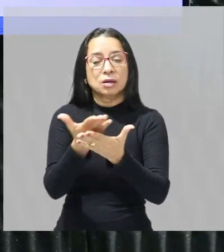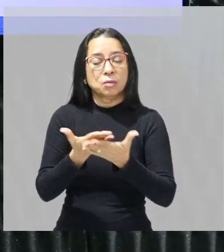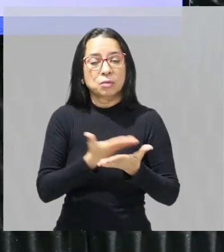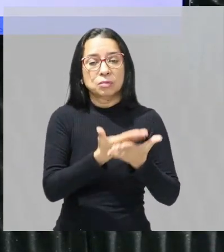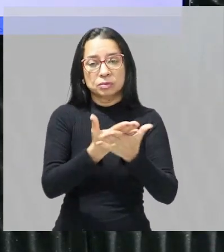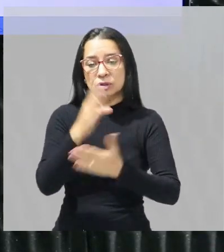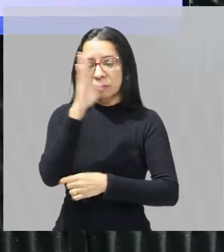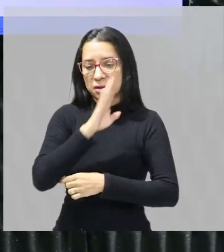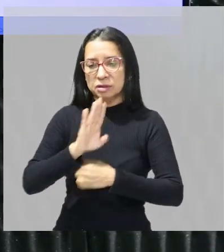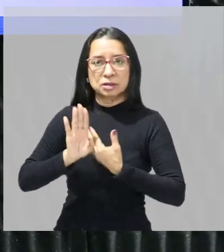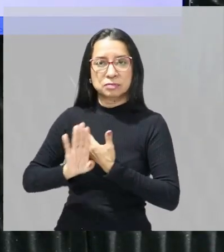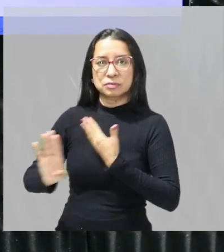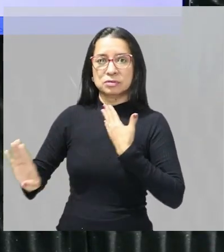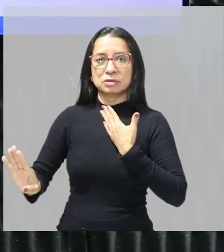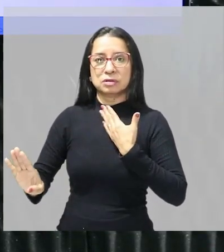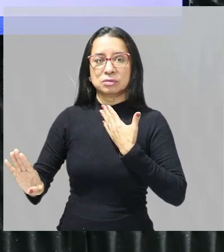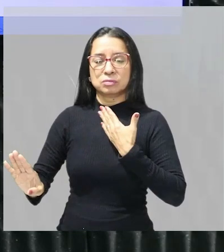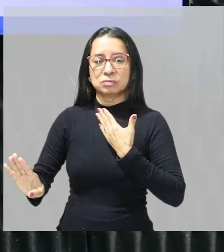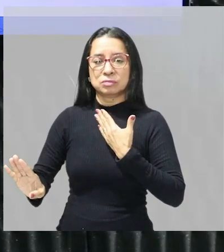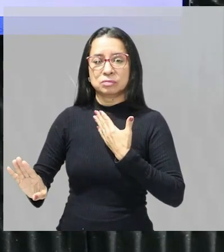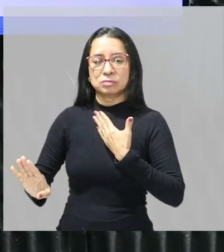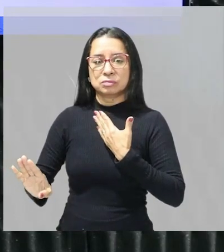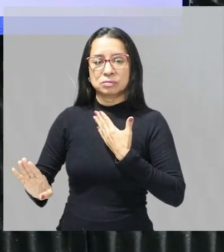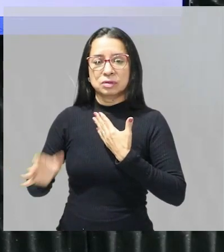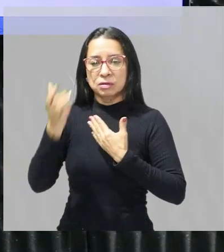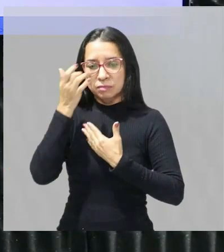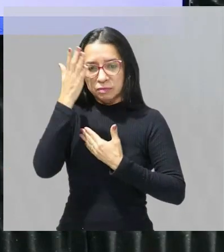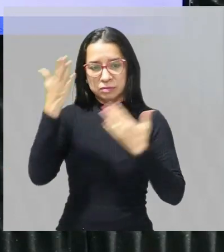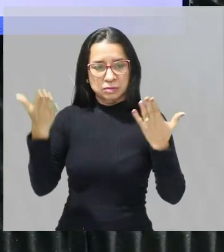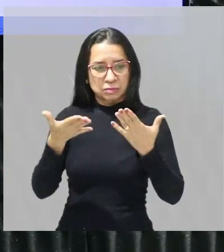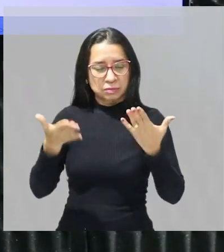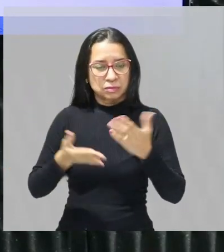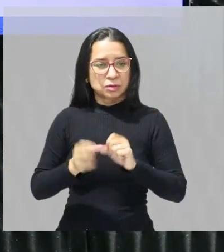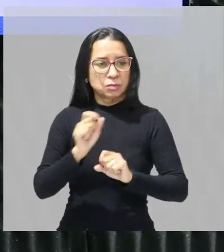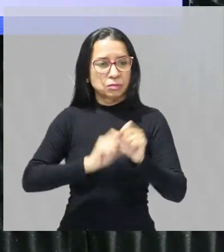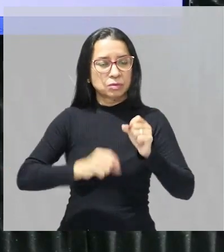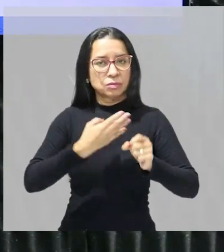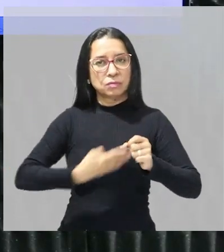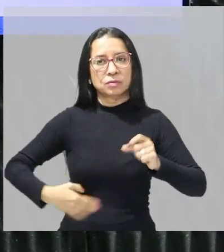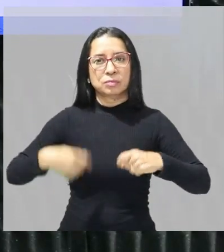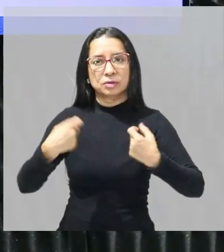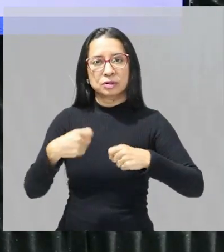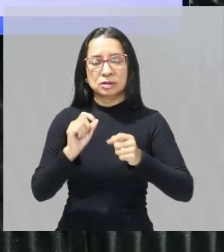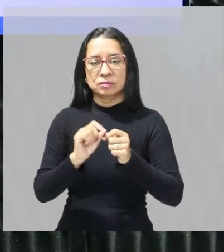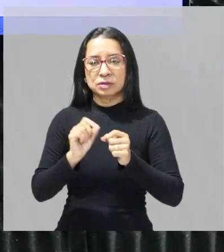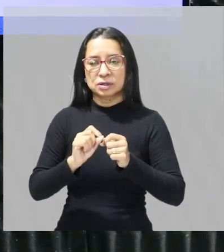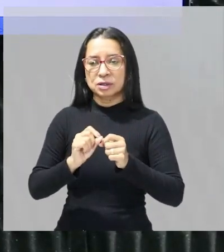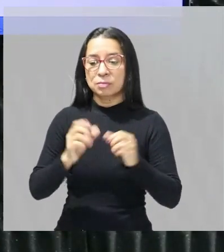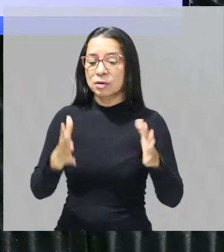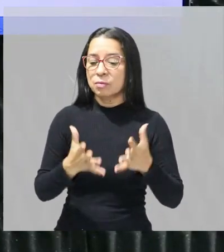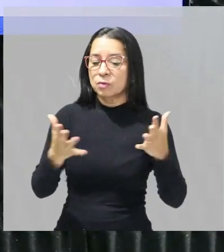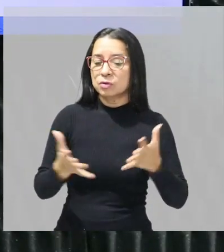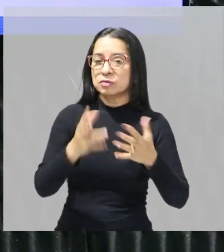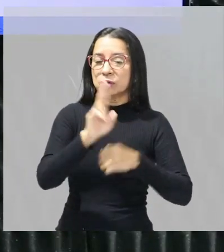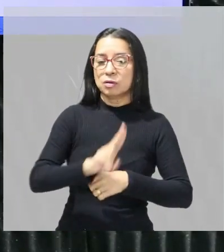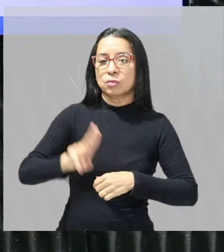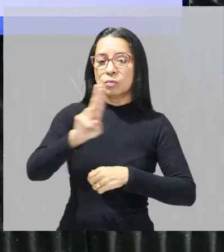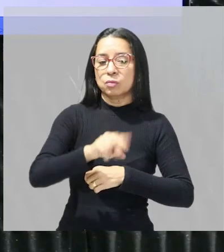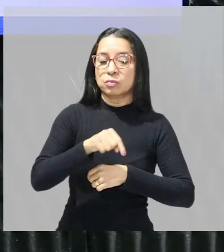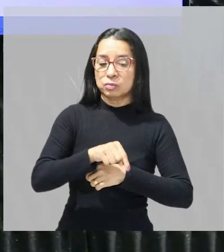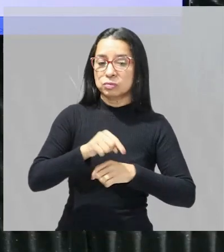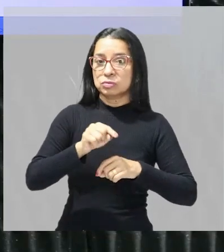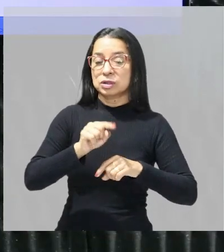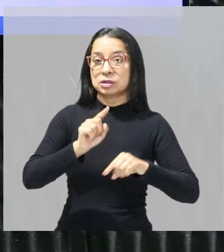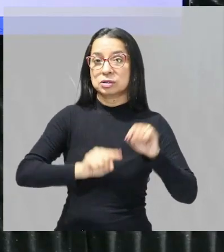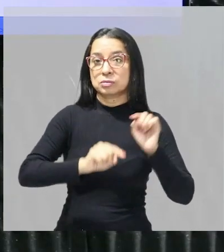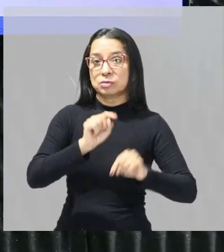Essa é a pergunta. Agora, fica fácil, né? Dê uma olhadinha com calma. O que o governo brasileiro precisa fazer para motivar o consumo desses produtos